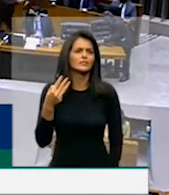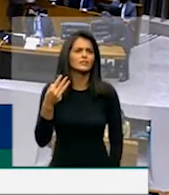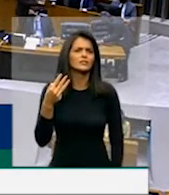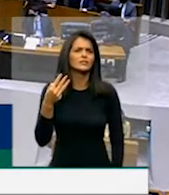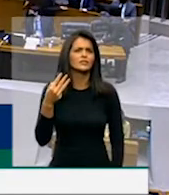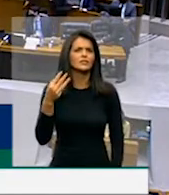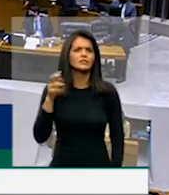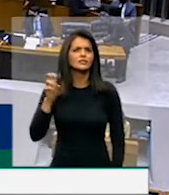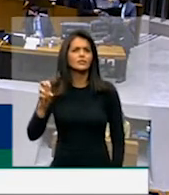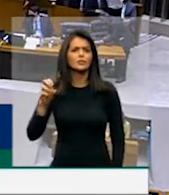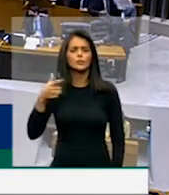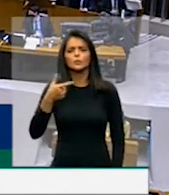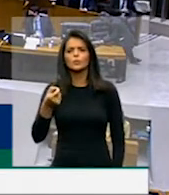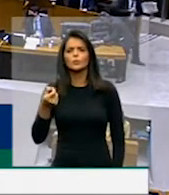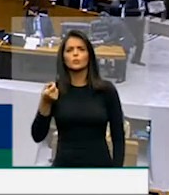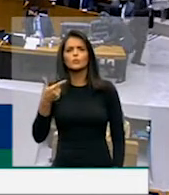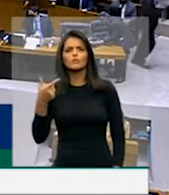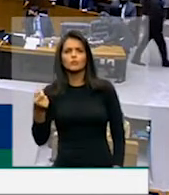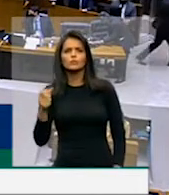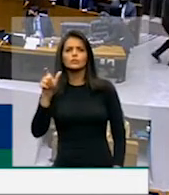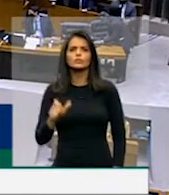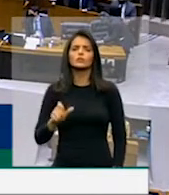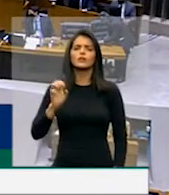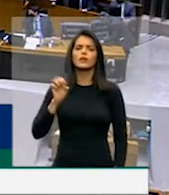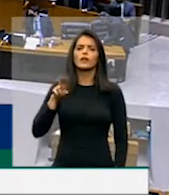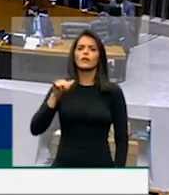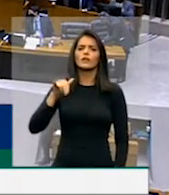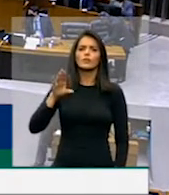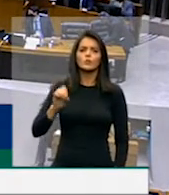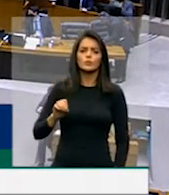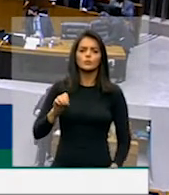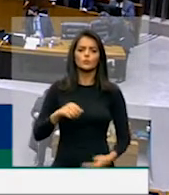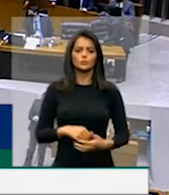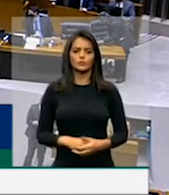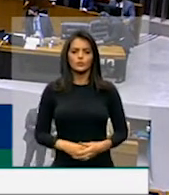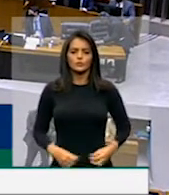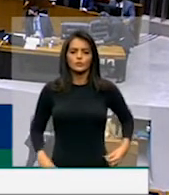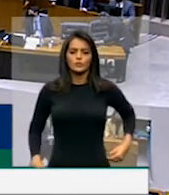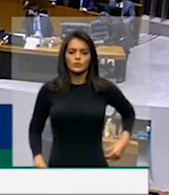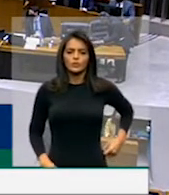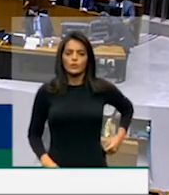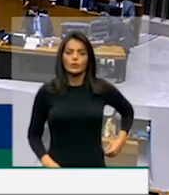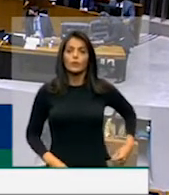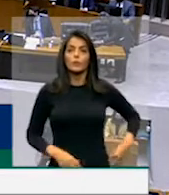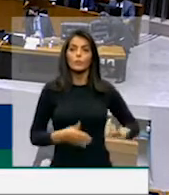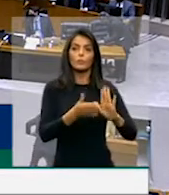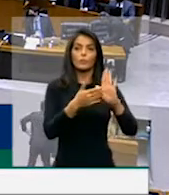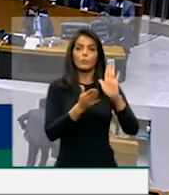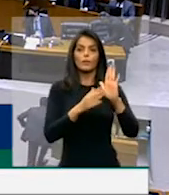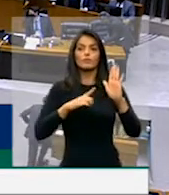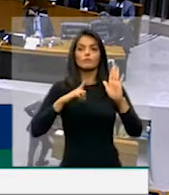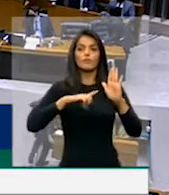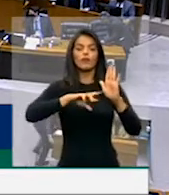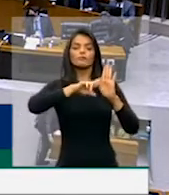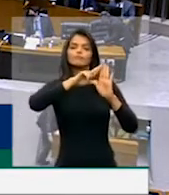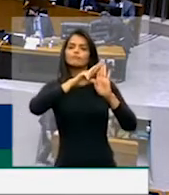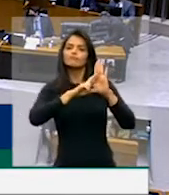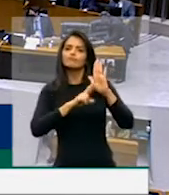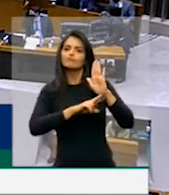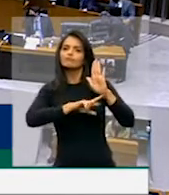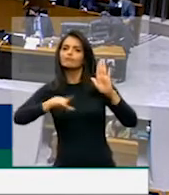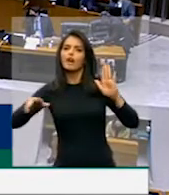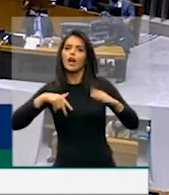não realize a votação o fundeb é financiado por impostos municipais estaduais e federal onde a união